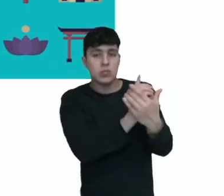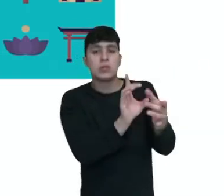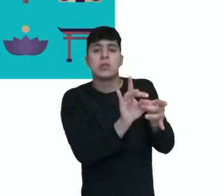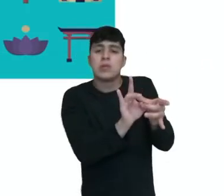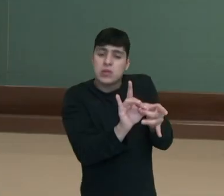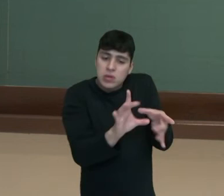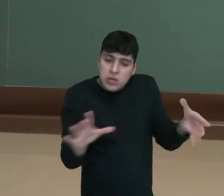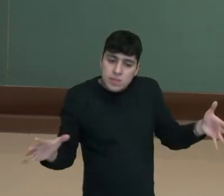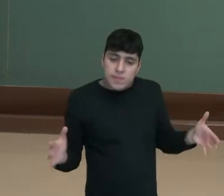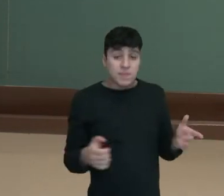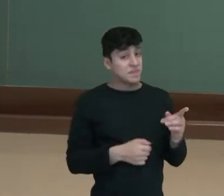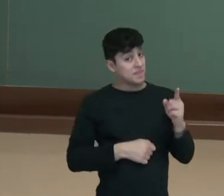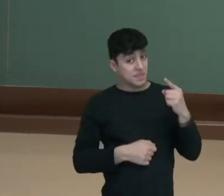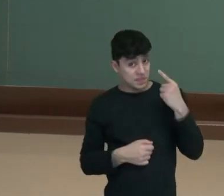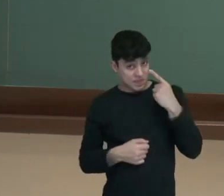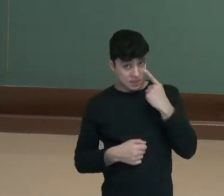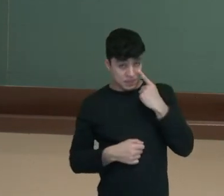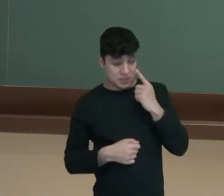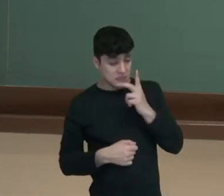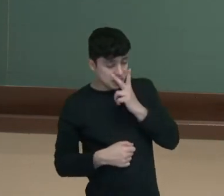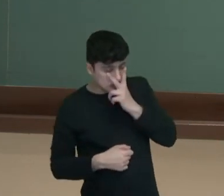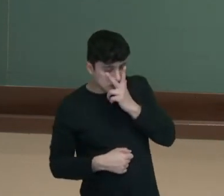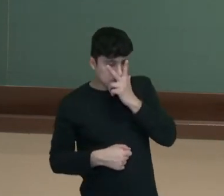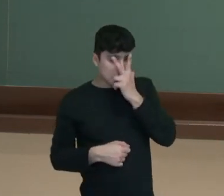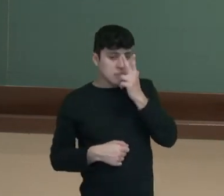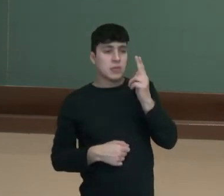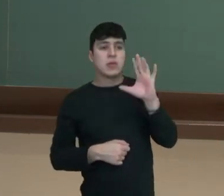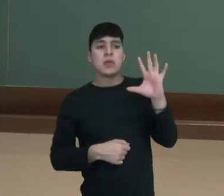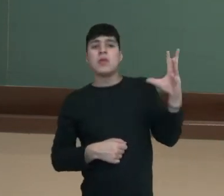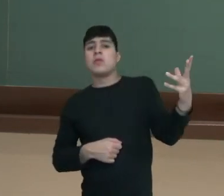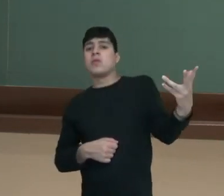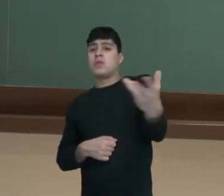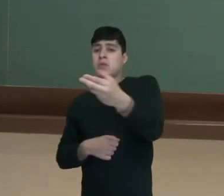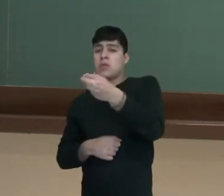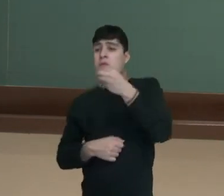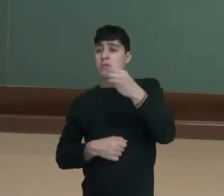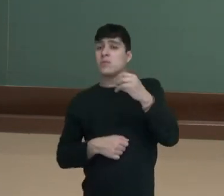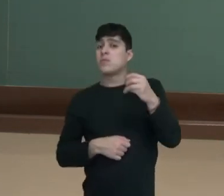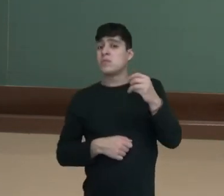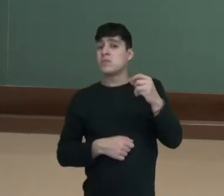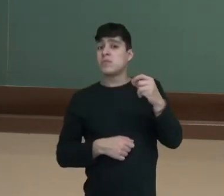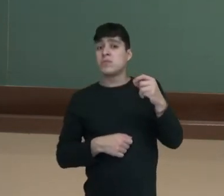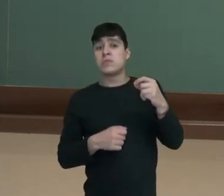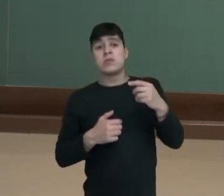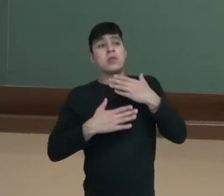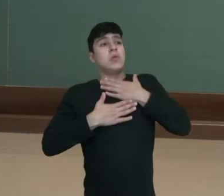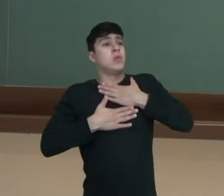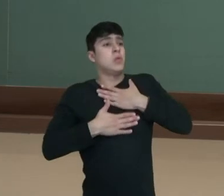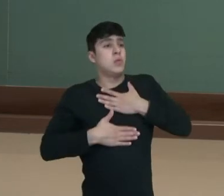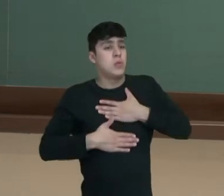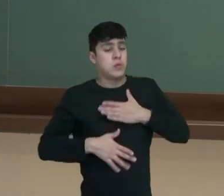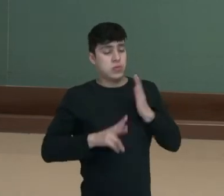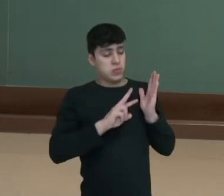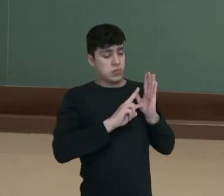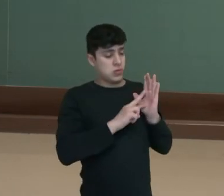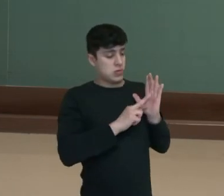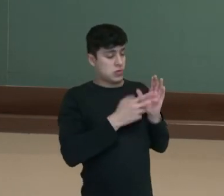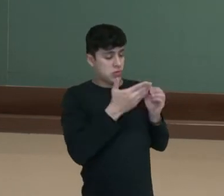Então veja que interessante, né? Tá garantindo a todos que o Estado vai cuidar também dos lugares religiosos.